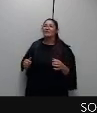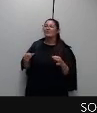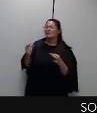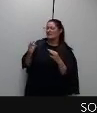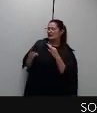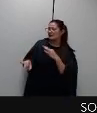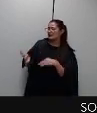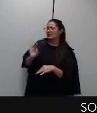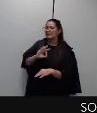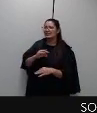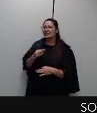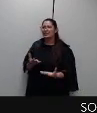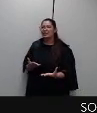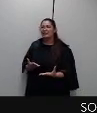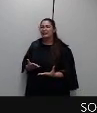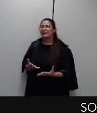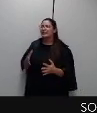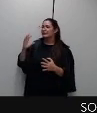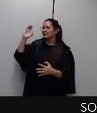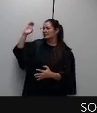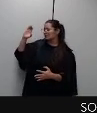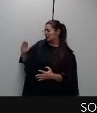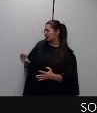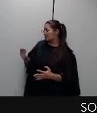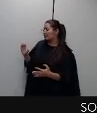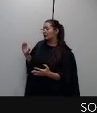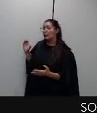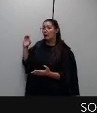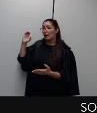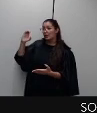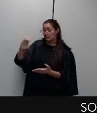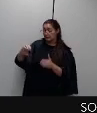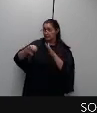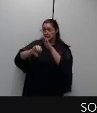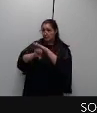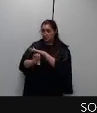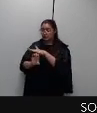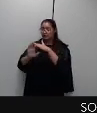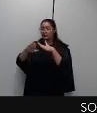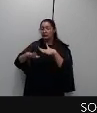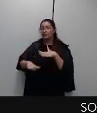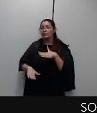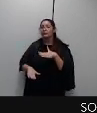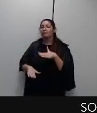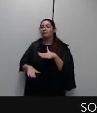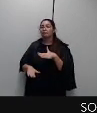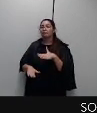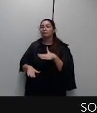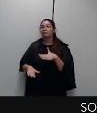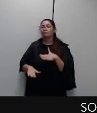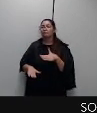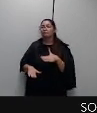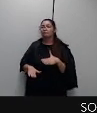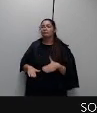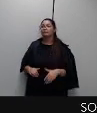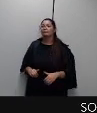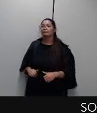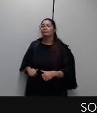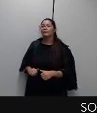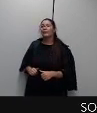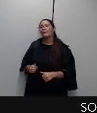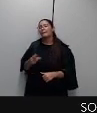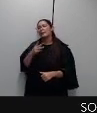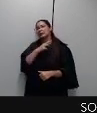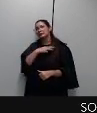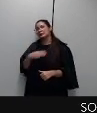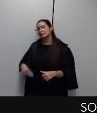habilitação de crédito para recuperação do crédito empresa o gripada aí não sei com ela sol então eles não podiam entender